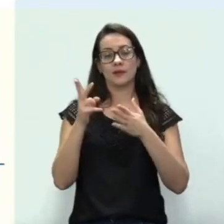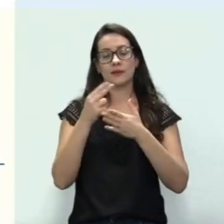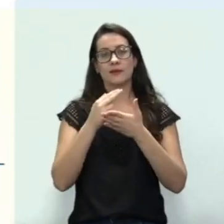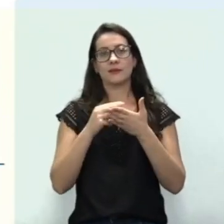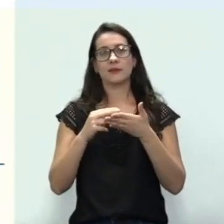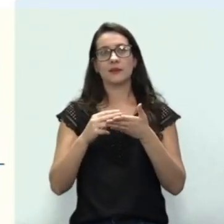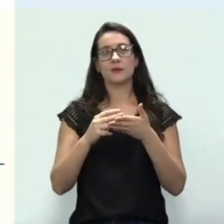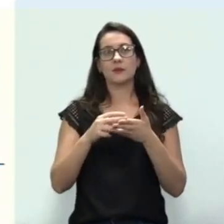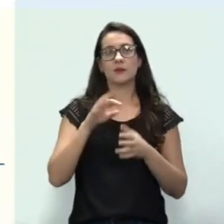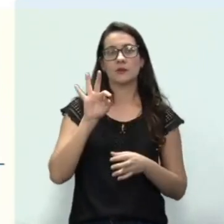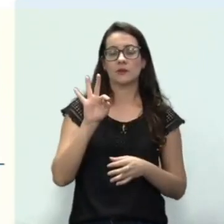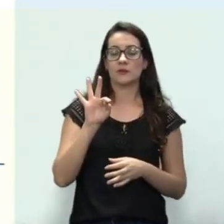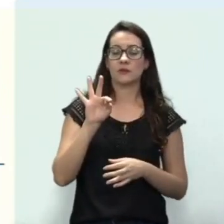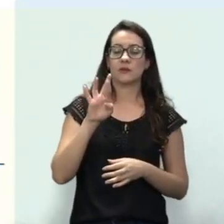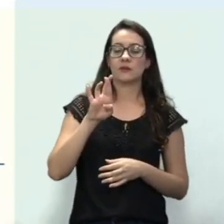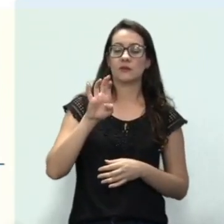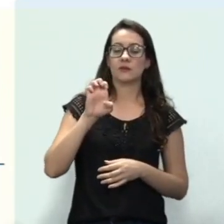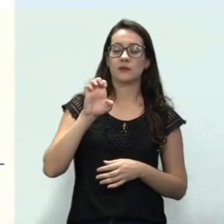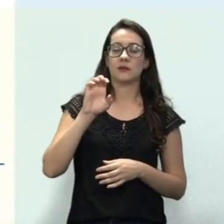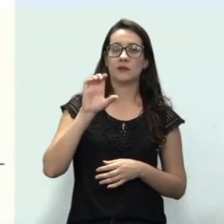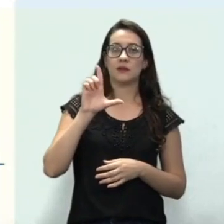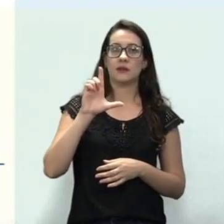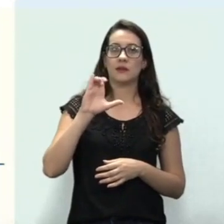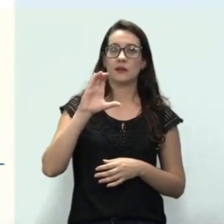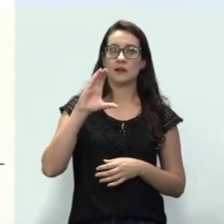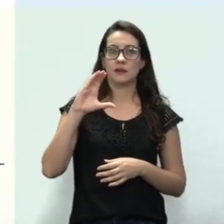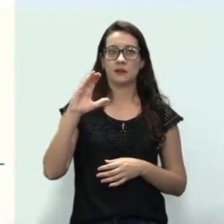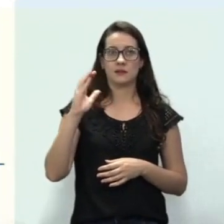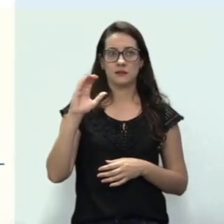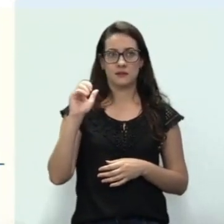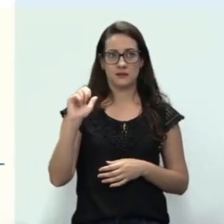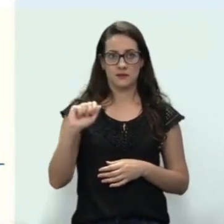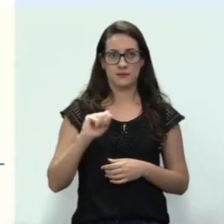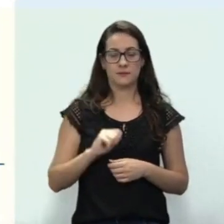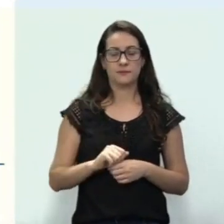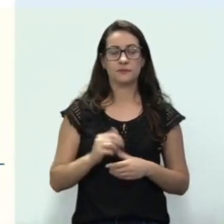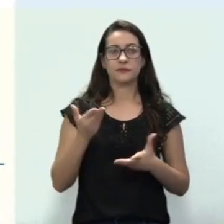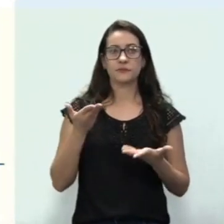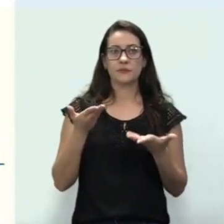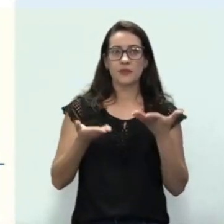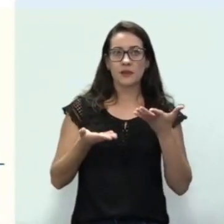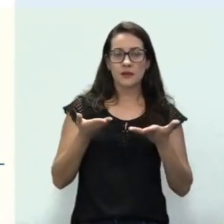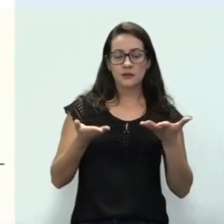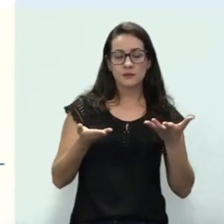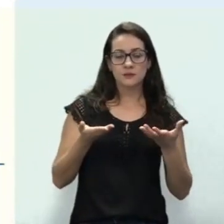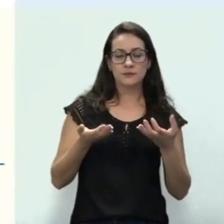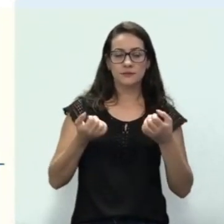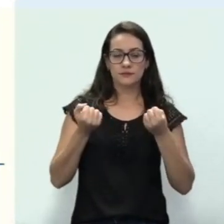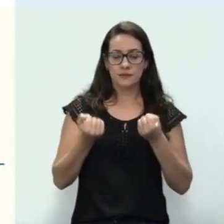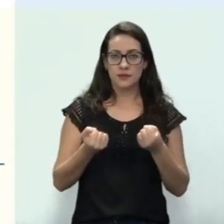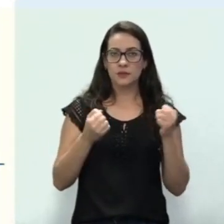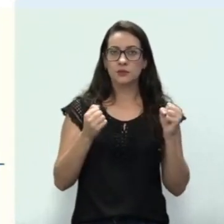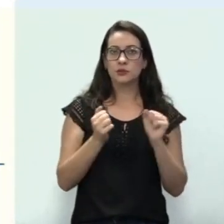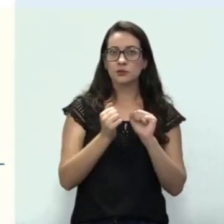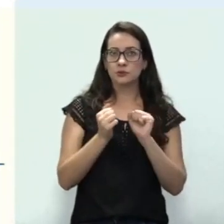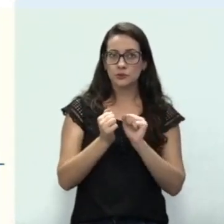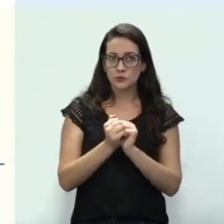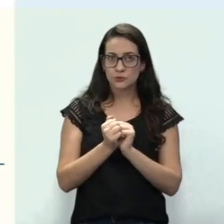isso que a gente chama de modelo de treliça, porque as cargas andam dentro desse